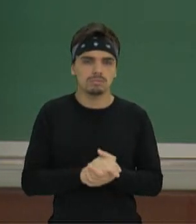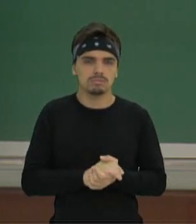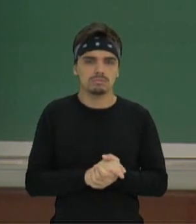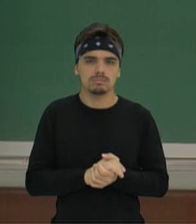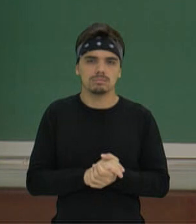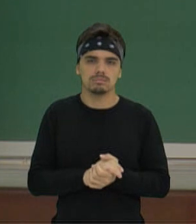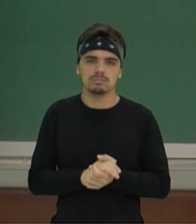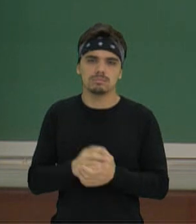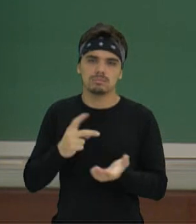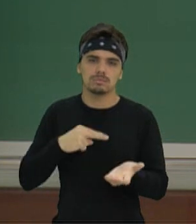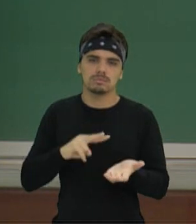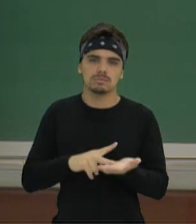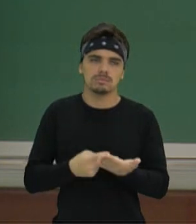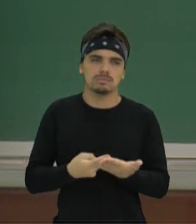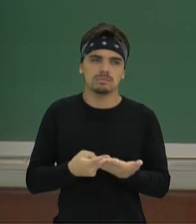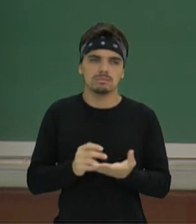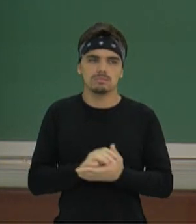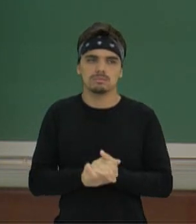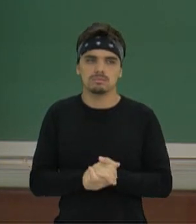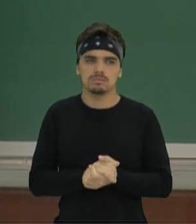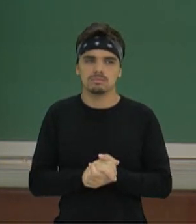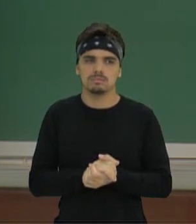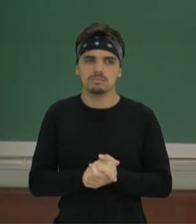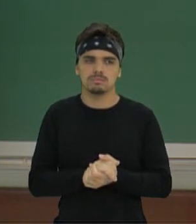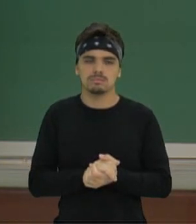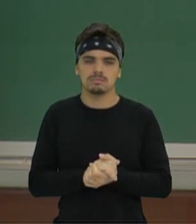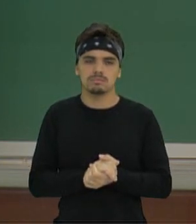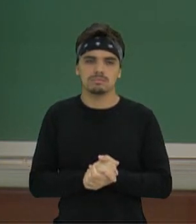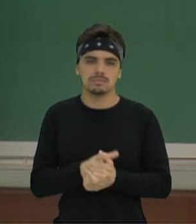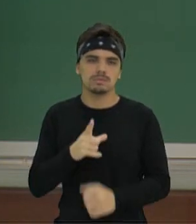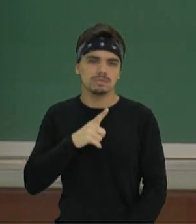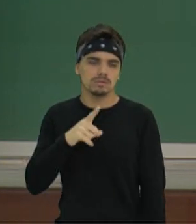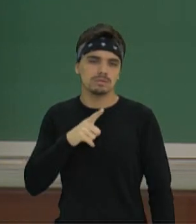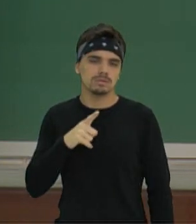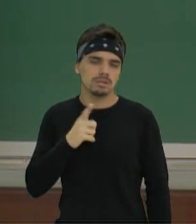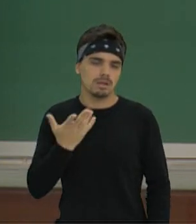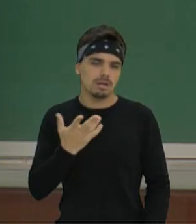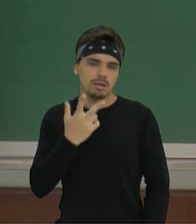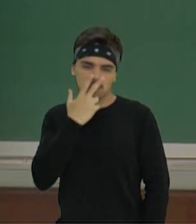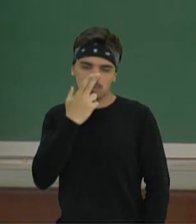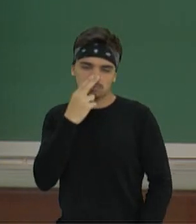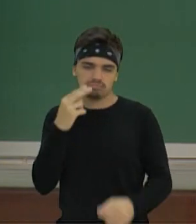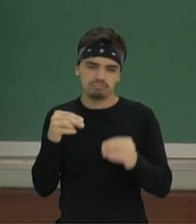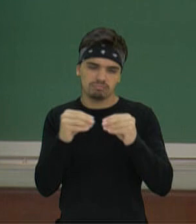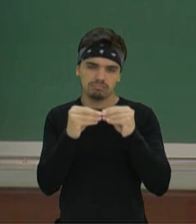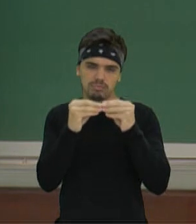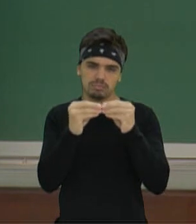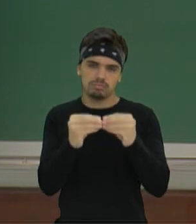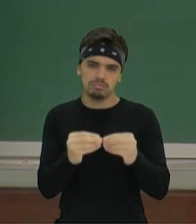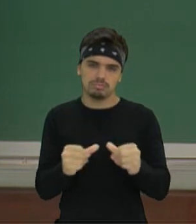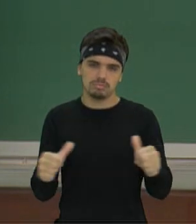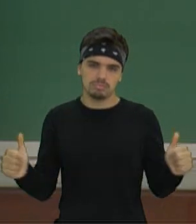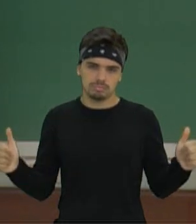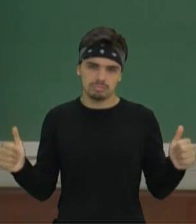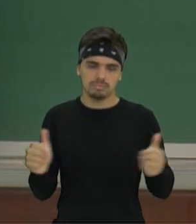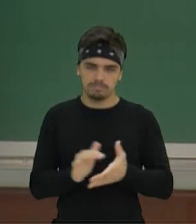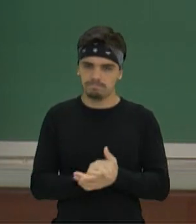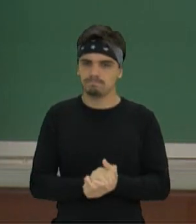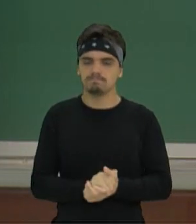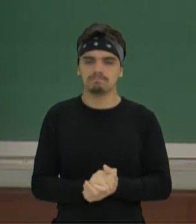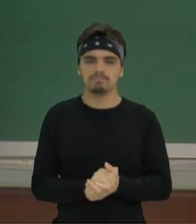como é que eu vou traduzir drowning? No sentido de afundar, né? Tipo assim, que o amor está afundando, algo do tipo,